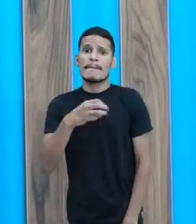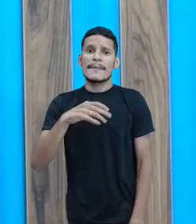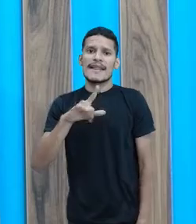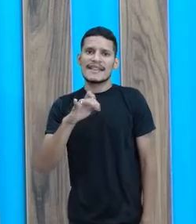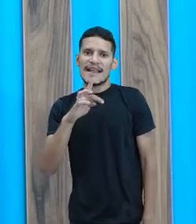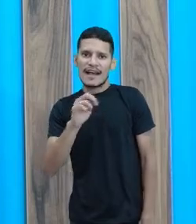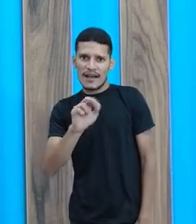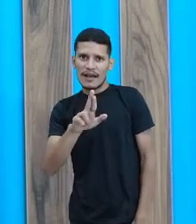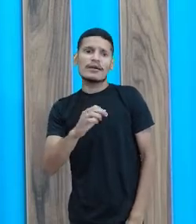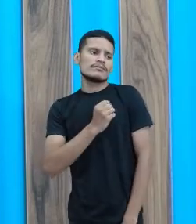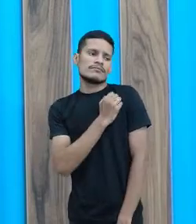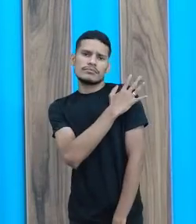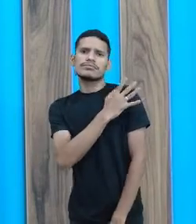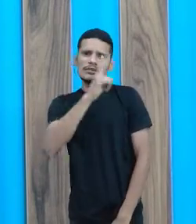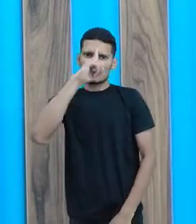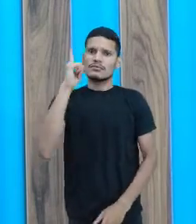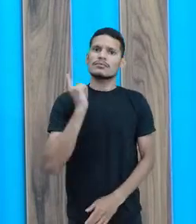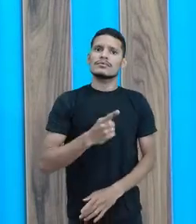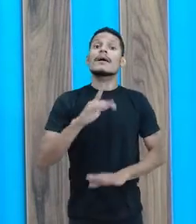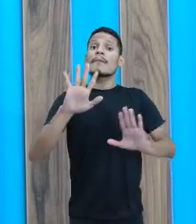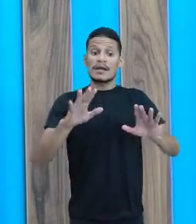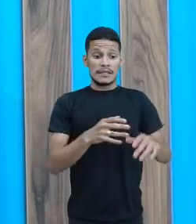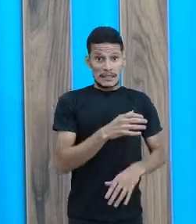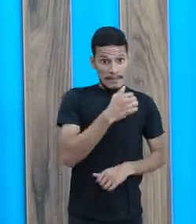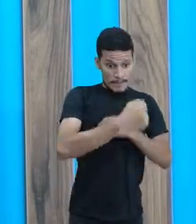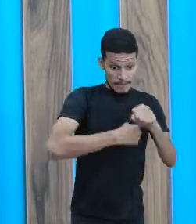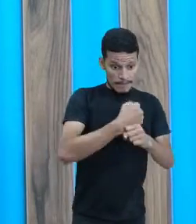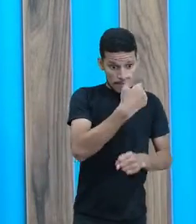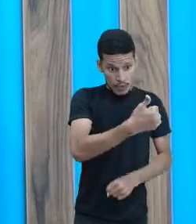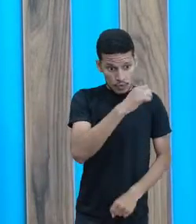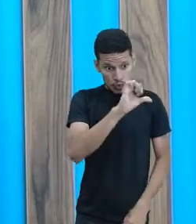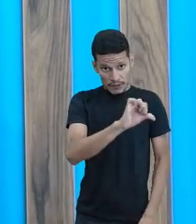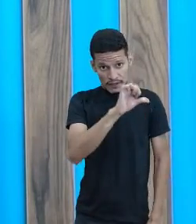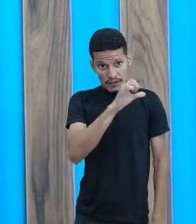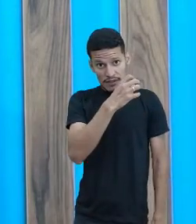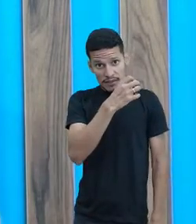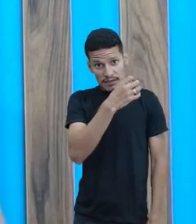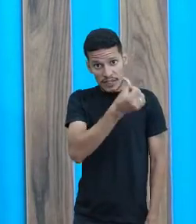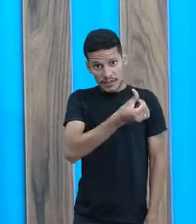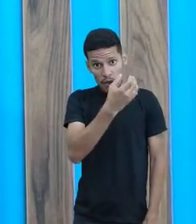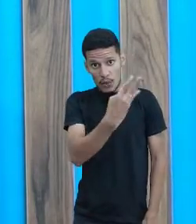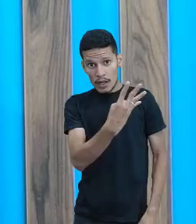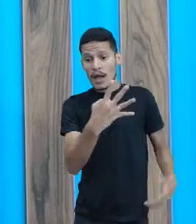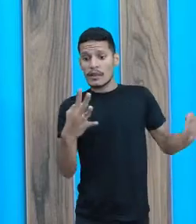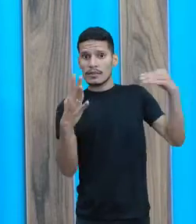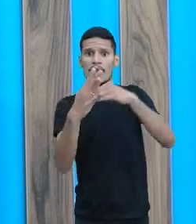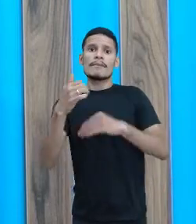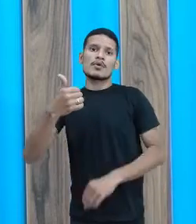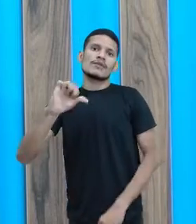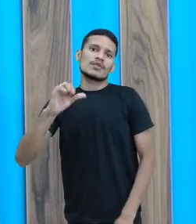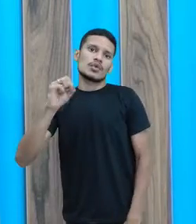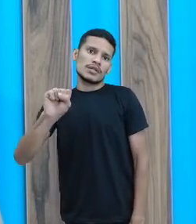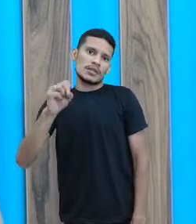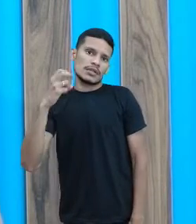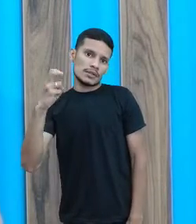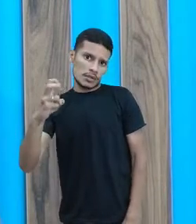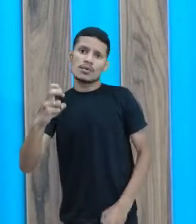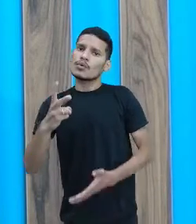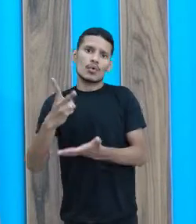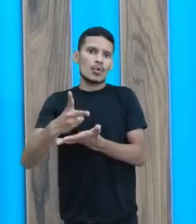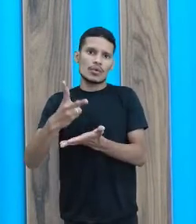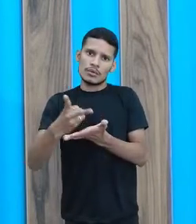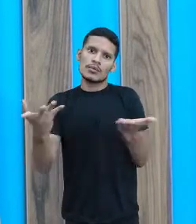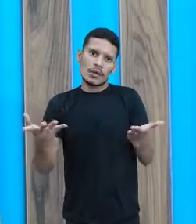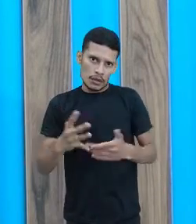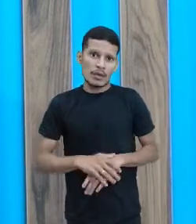recente, em 1964, que durou de 64 até 1985, elas se mantiveram. Né? Então, nesse